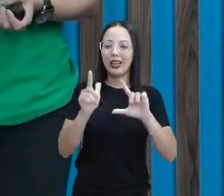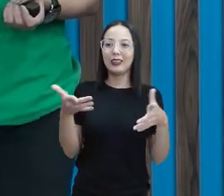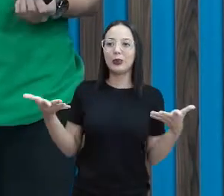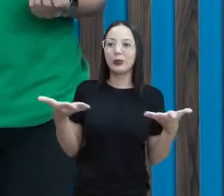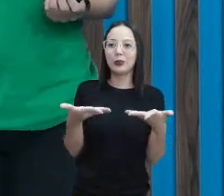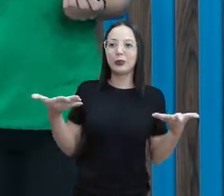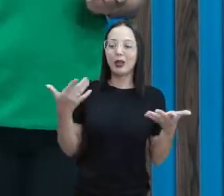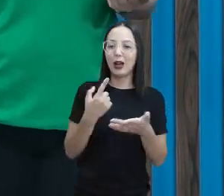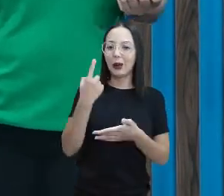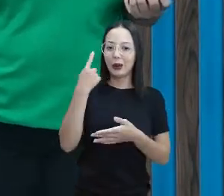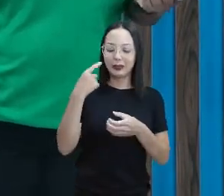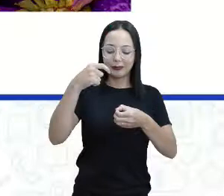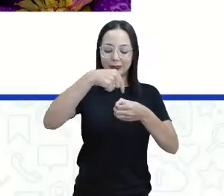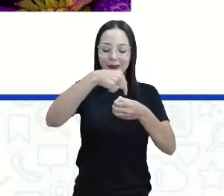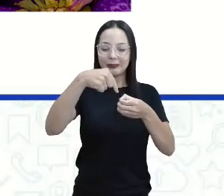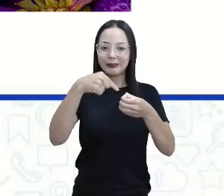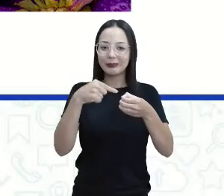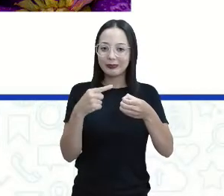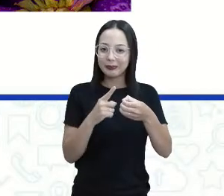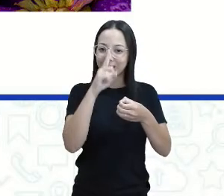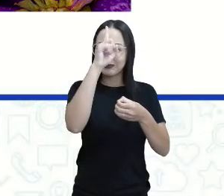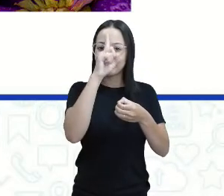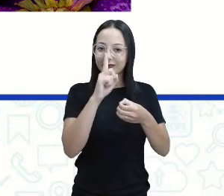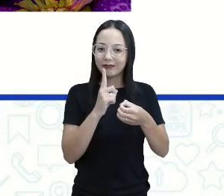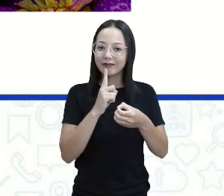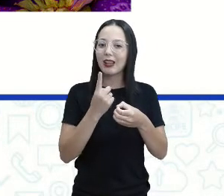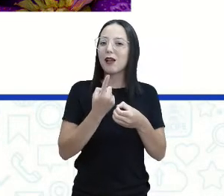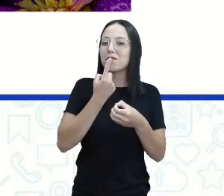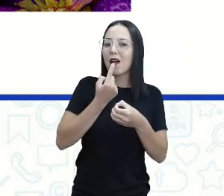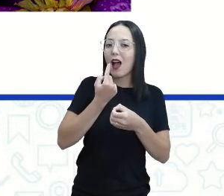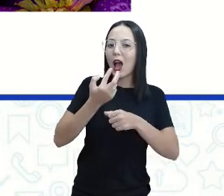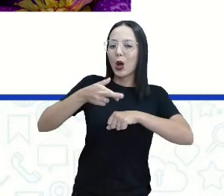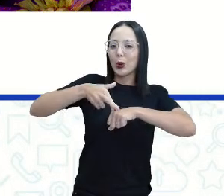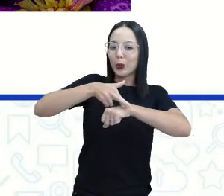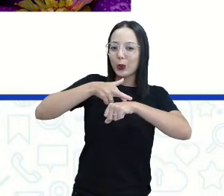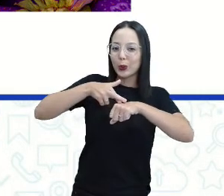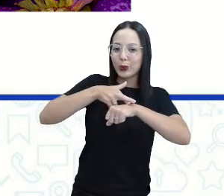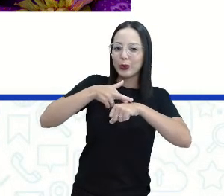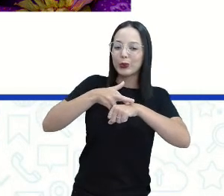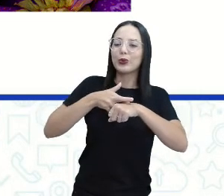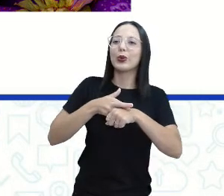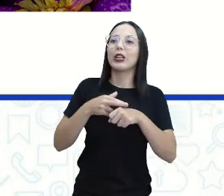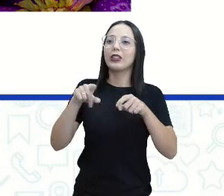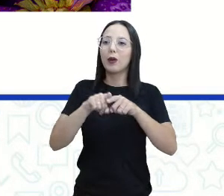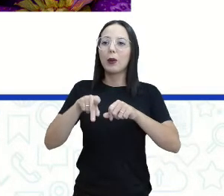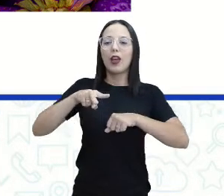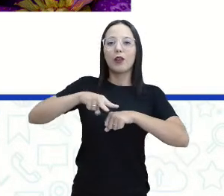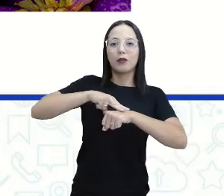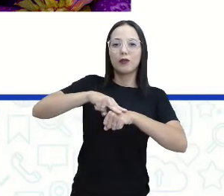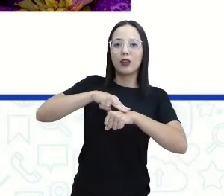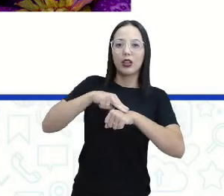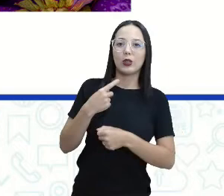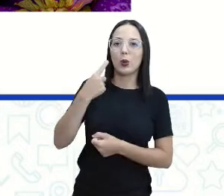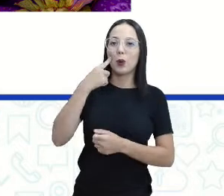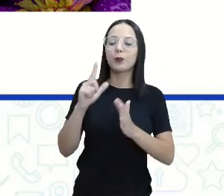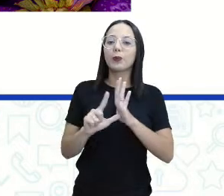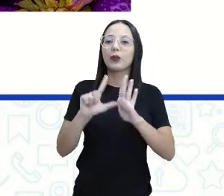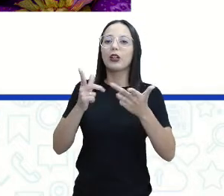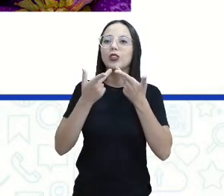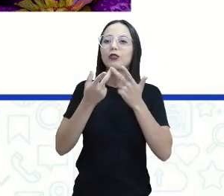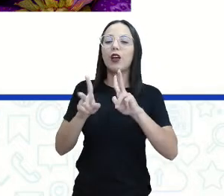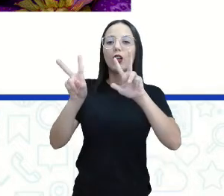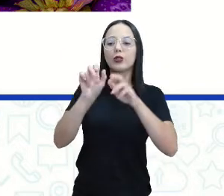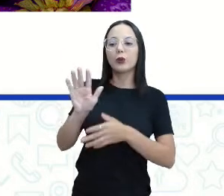esse morango, hein? Esse morango roxinho aí, um verde. Olha só, gente, antes da gente falar